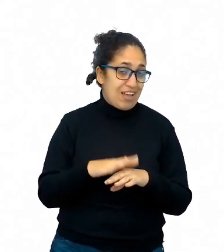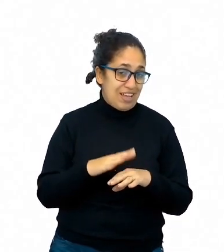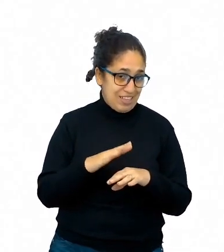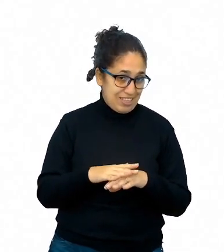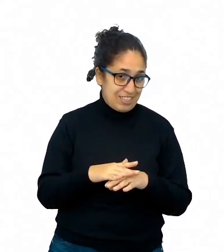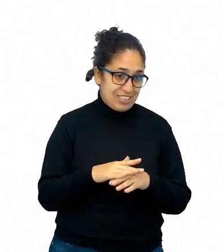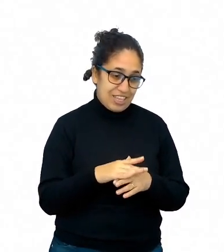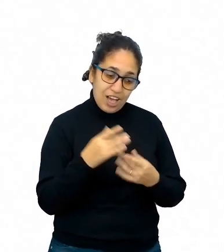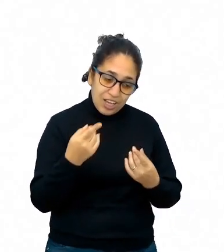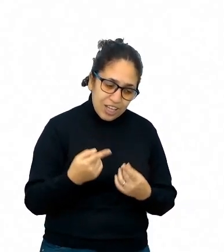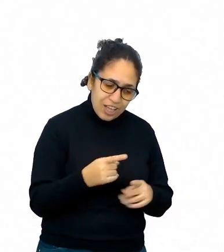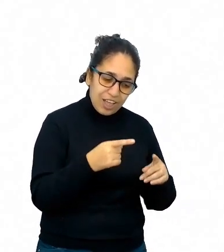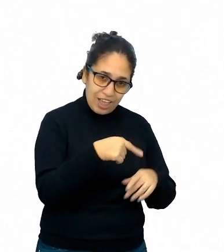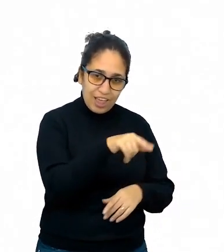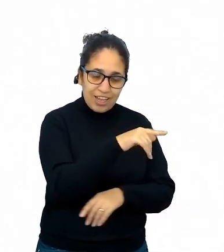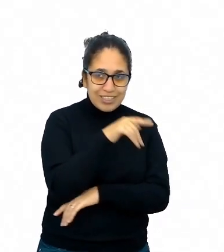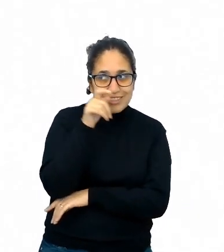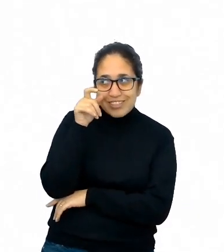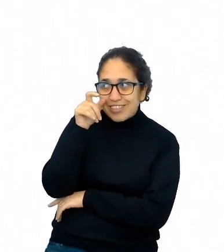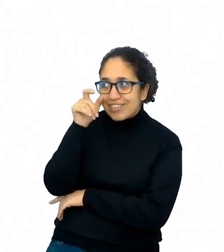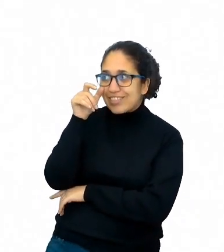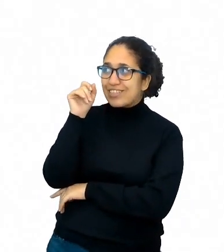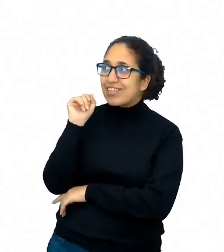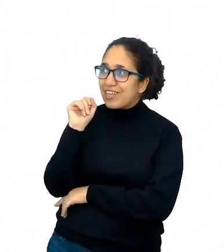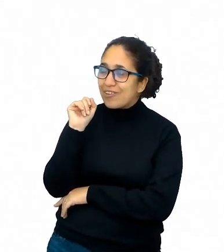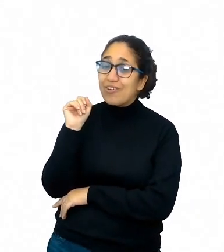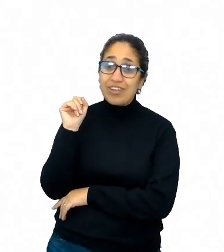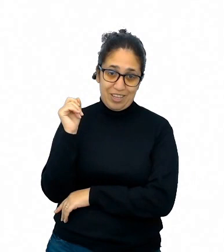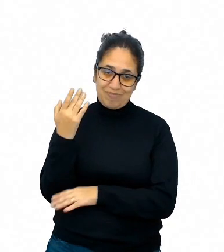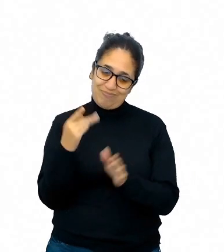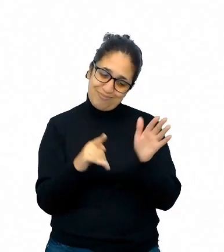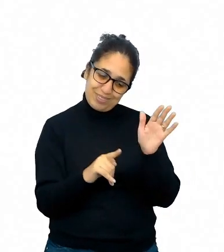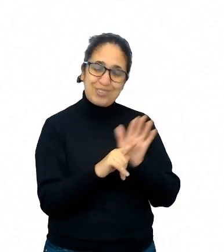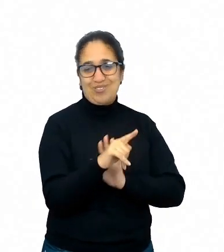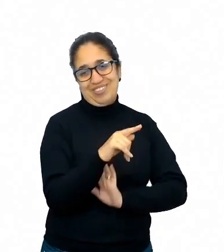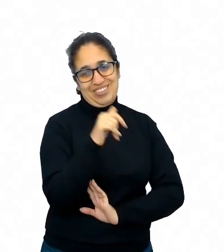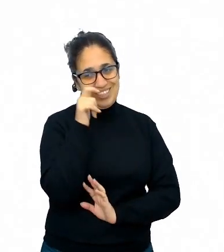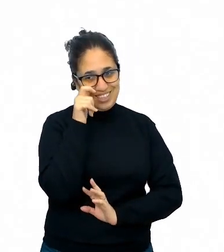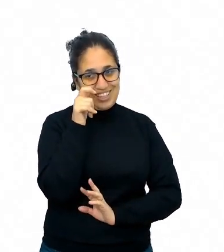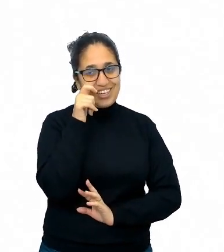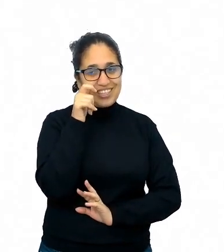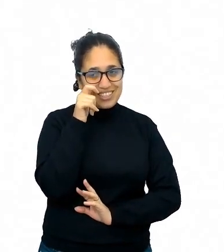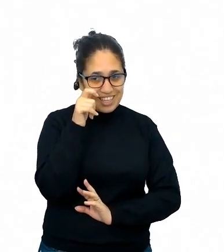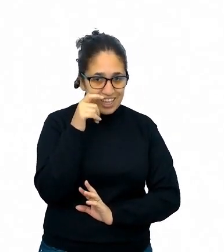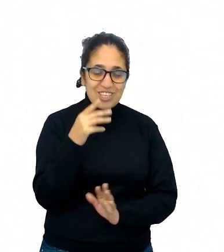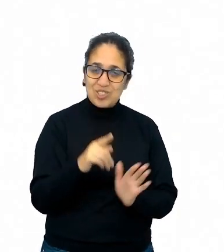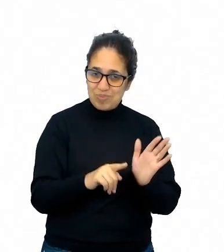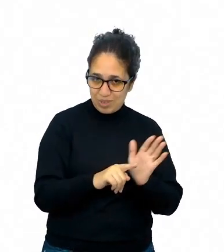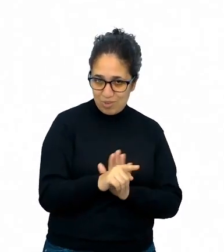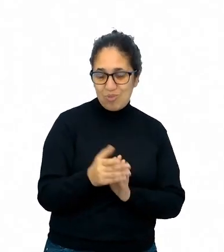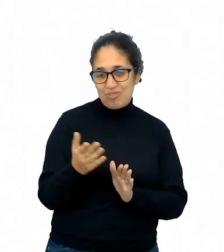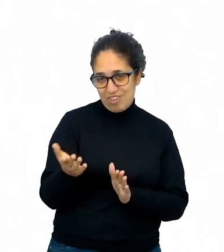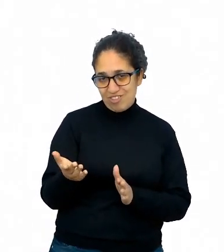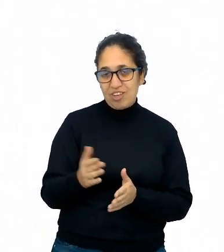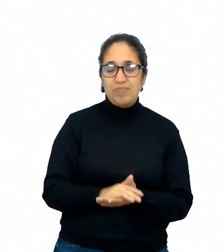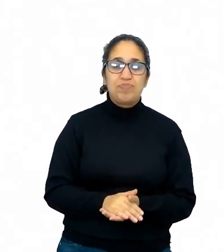fazer que os alunos fiquem interessados na aula é propor, né, boas perguntas, como a gente já falou,